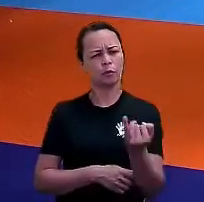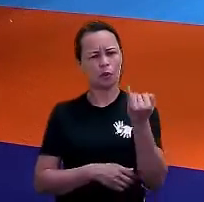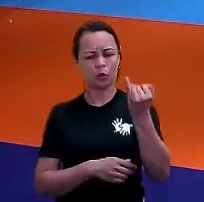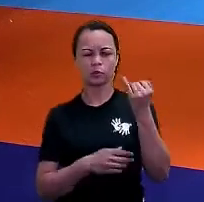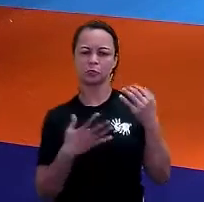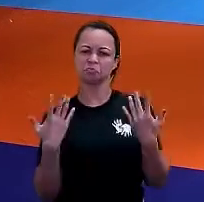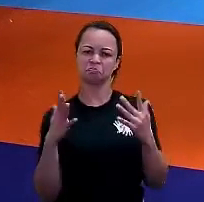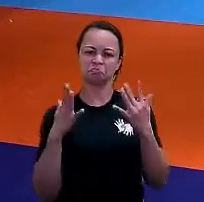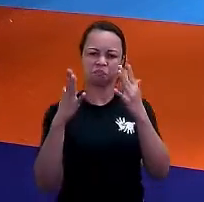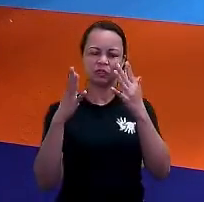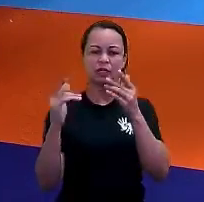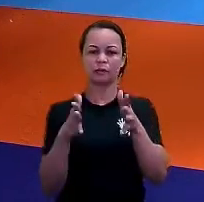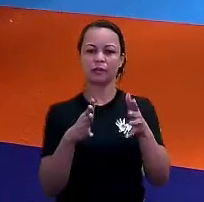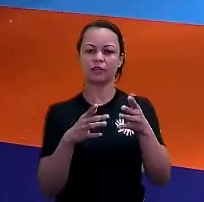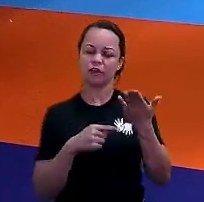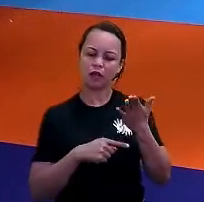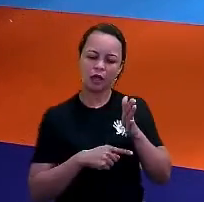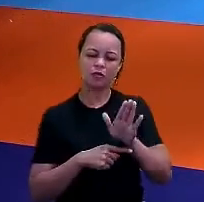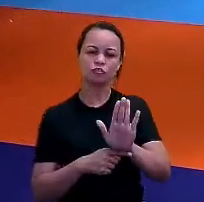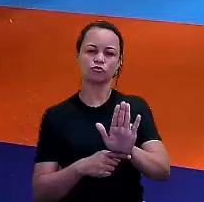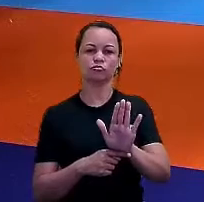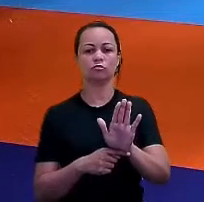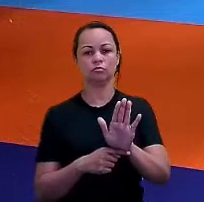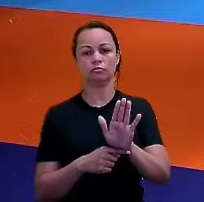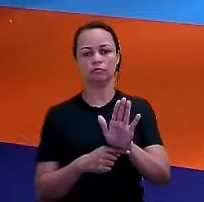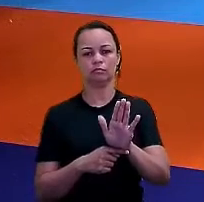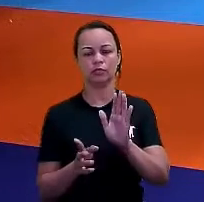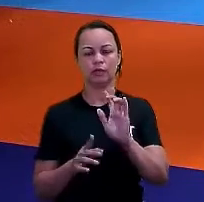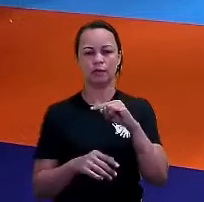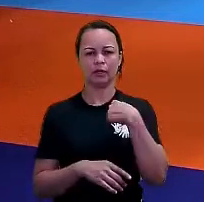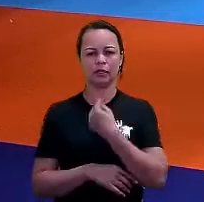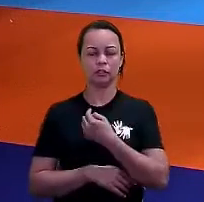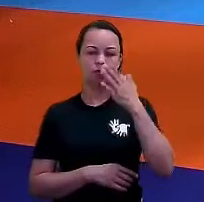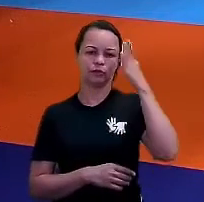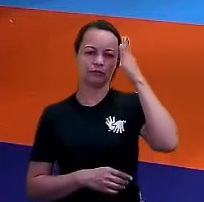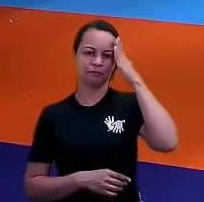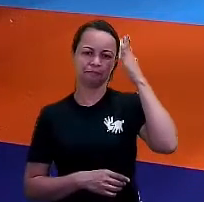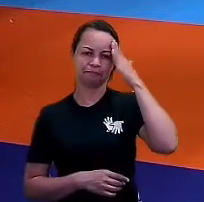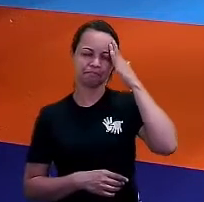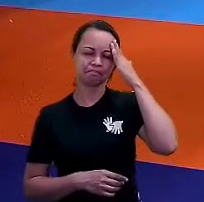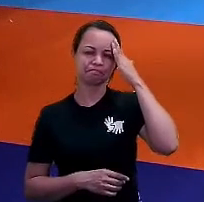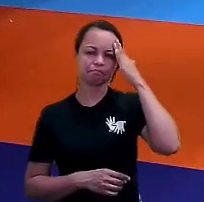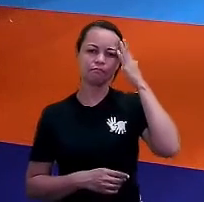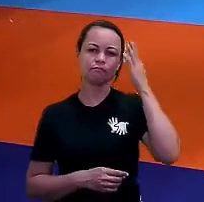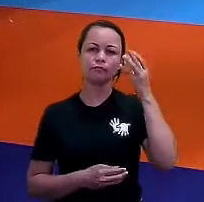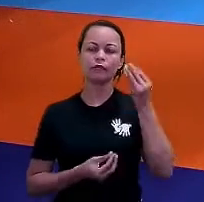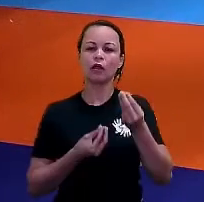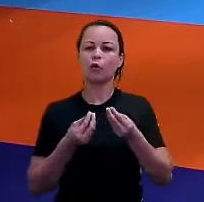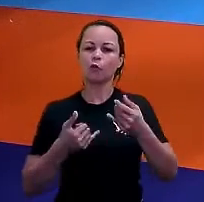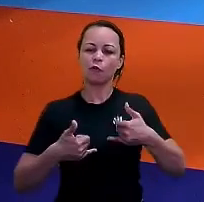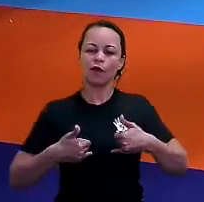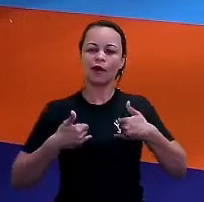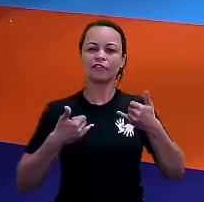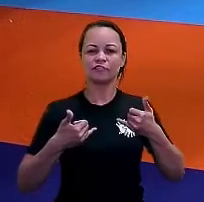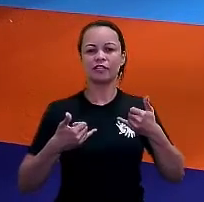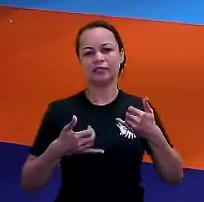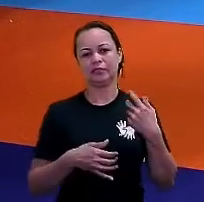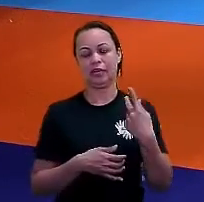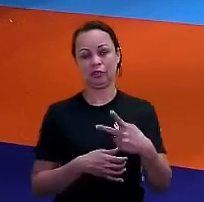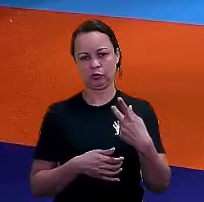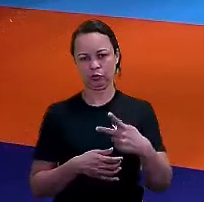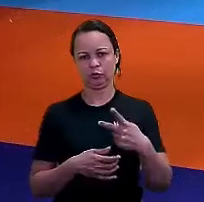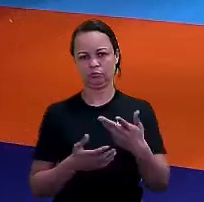vai contribuir muito para que nós entendamos o aniversário daquele